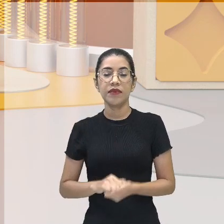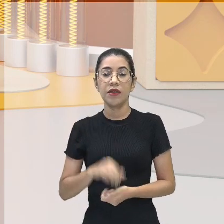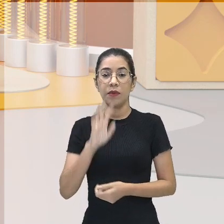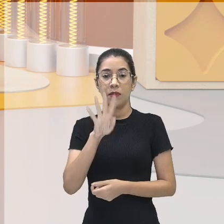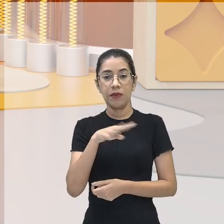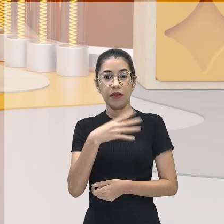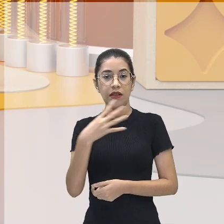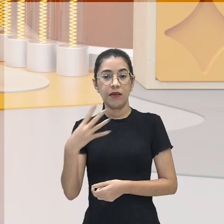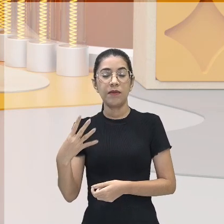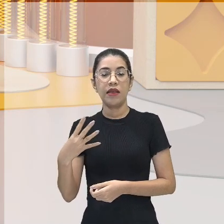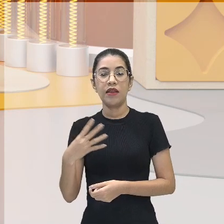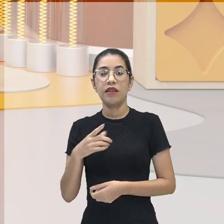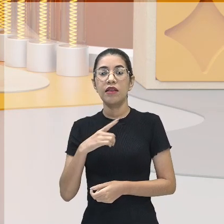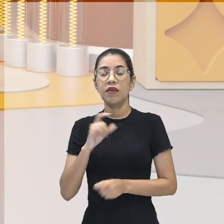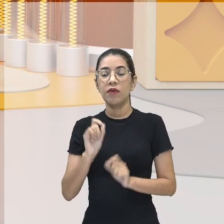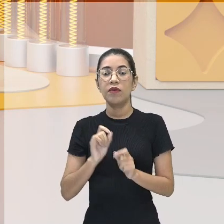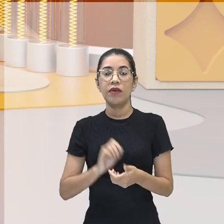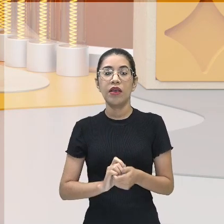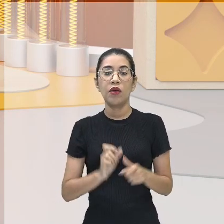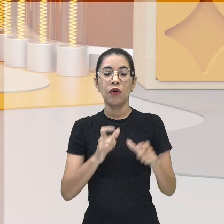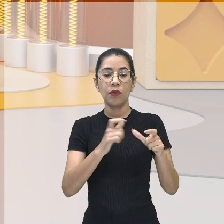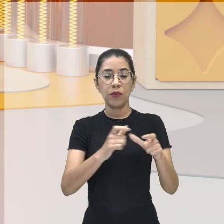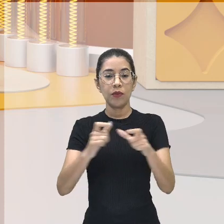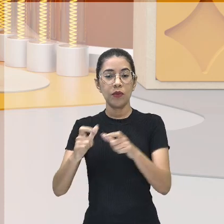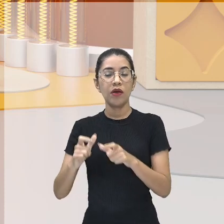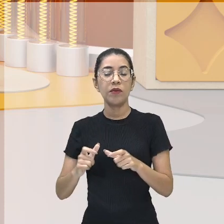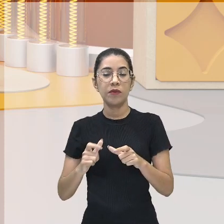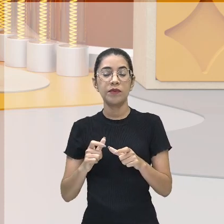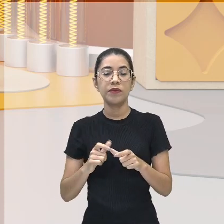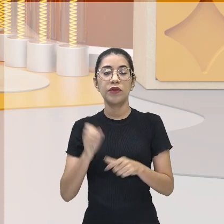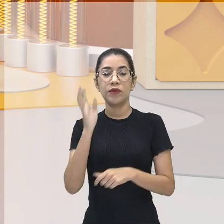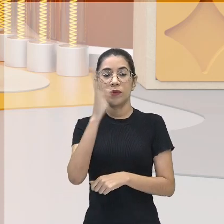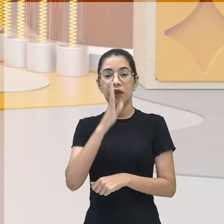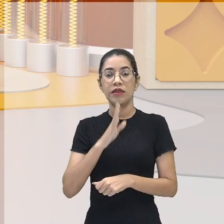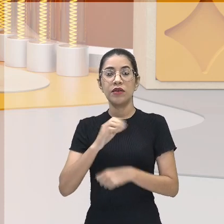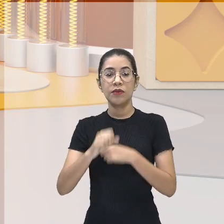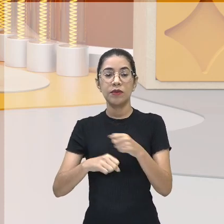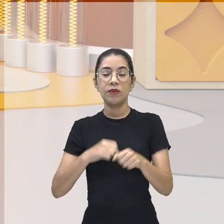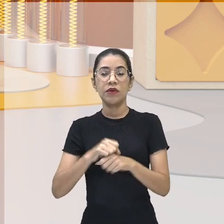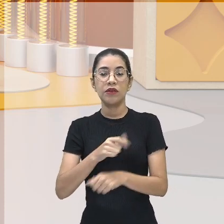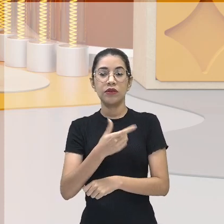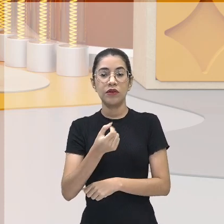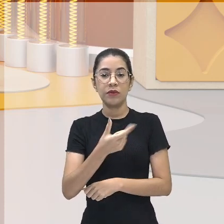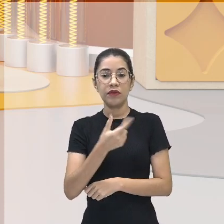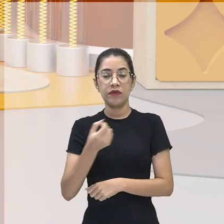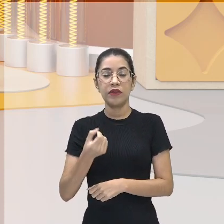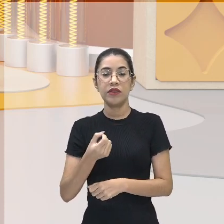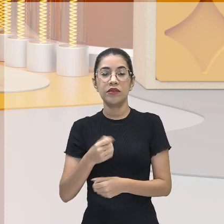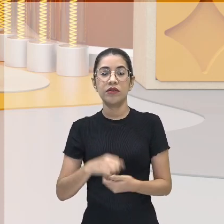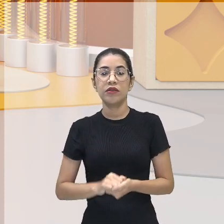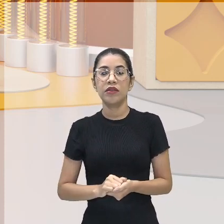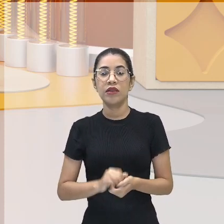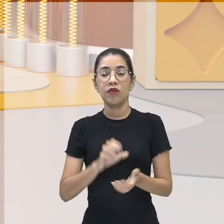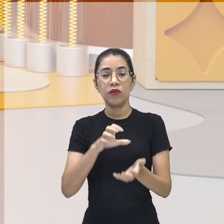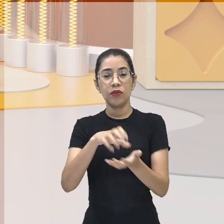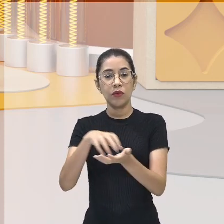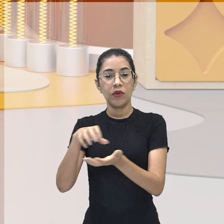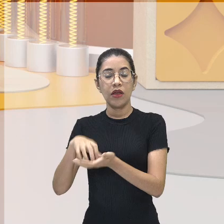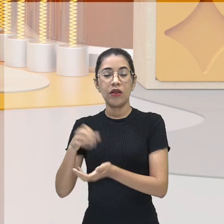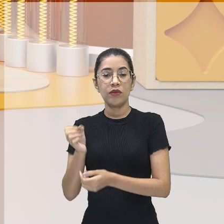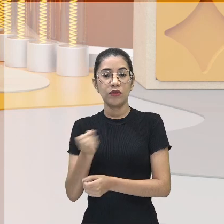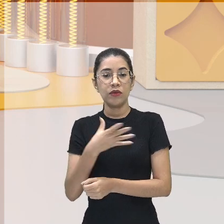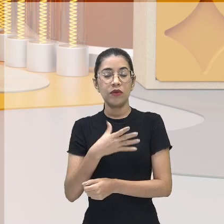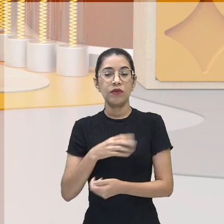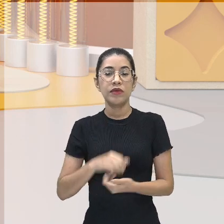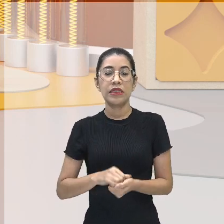tabelinha, nós temos aí a divisão territorial do Brasil no ano de 2020, né? Os novos distritos, essa lista que foi aí atualizada.